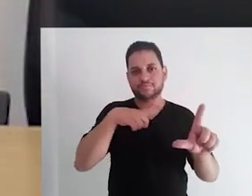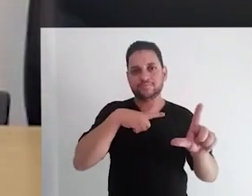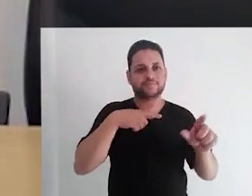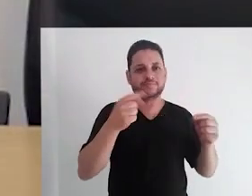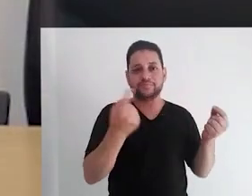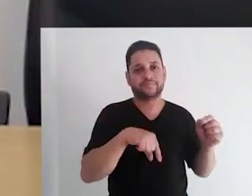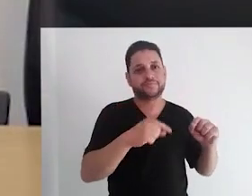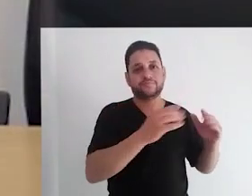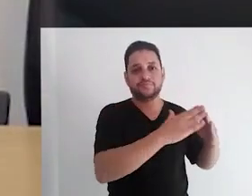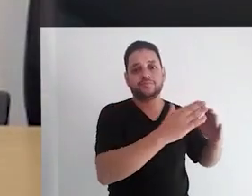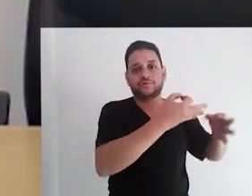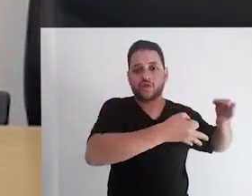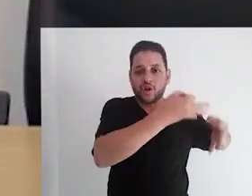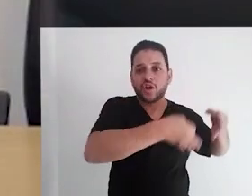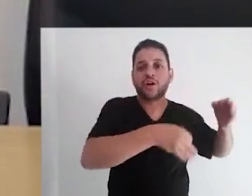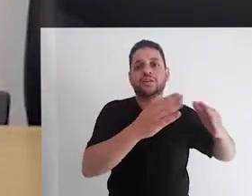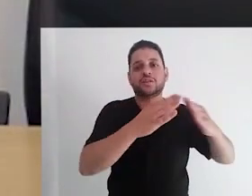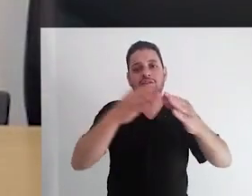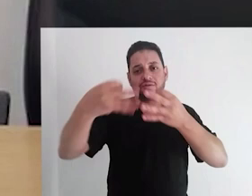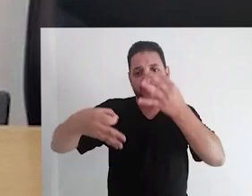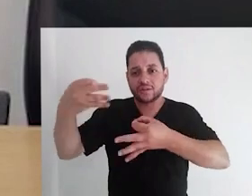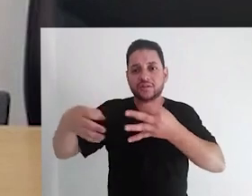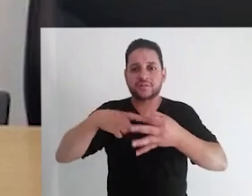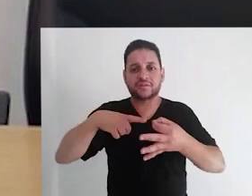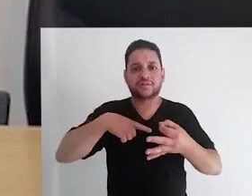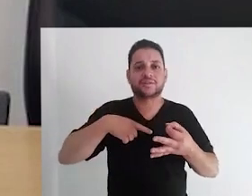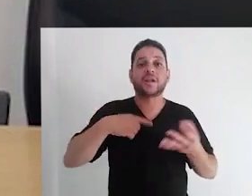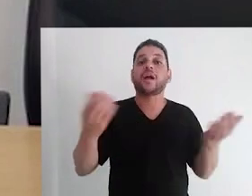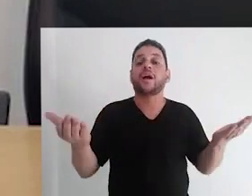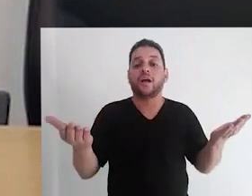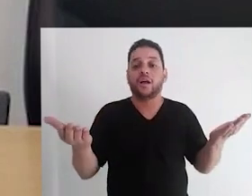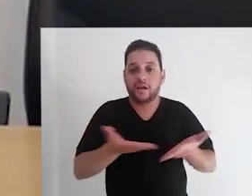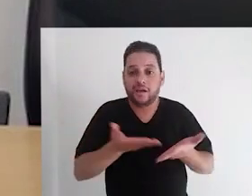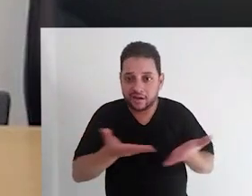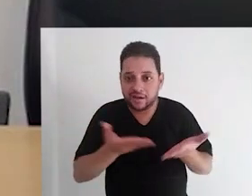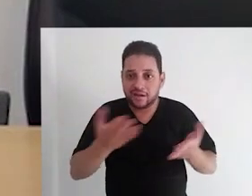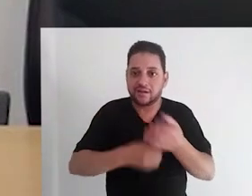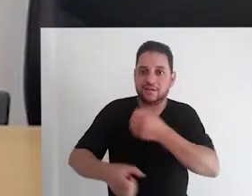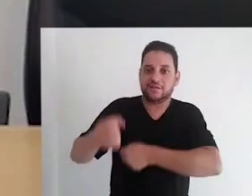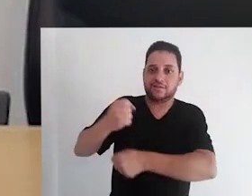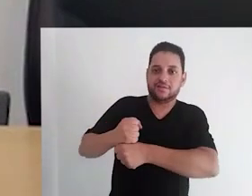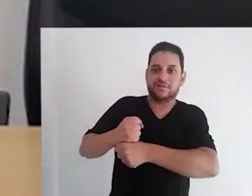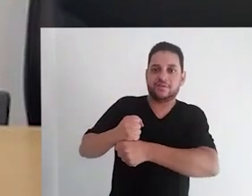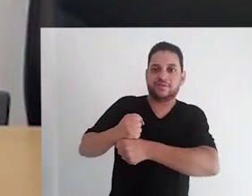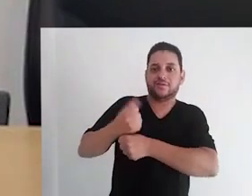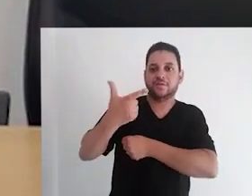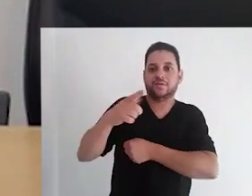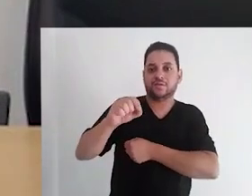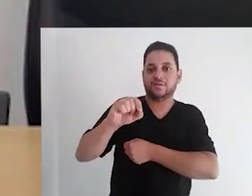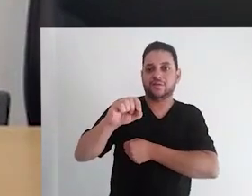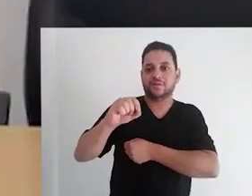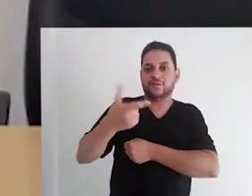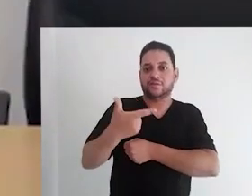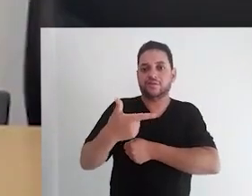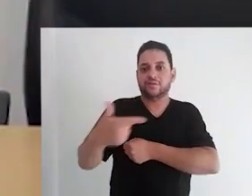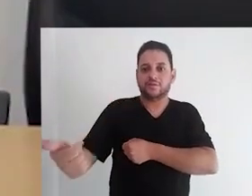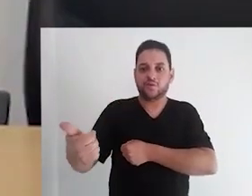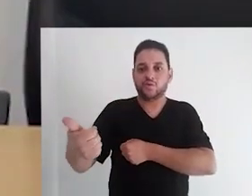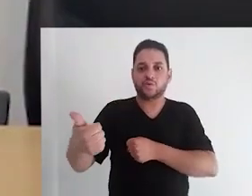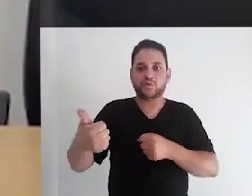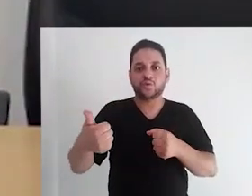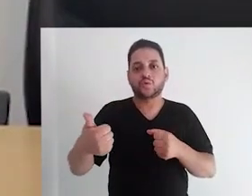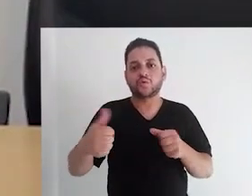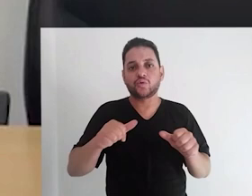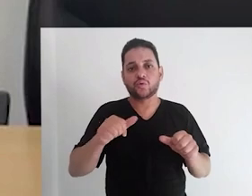as varas, as turmas recursais, e agora, desde 2021, com a inovação do Conselho Nacional